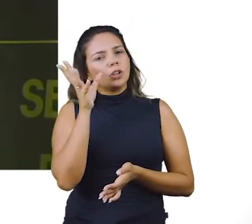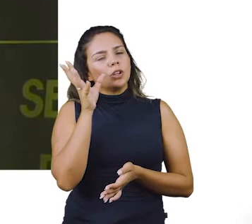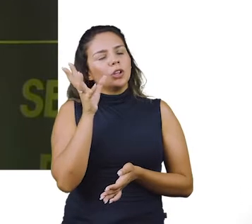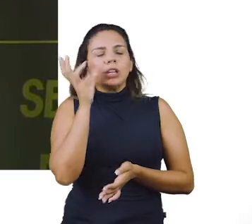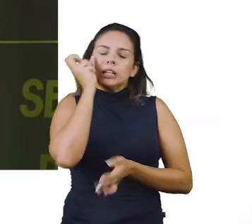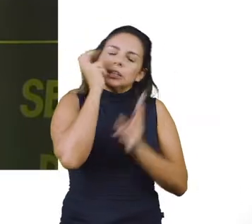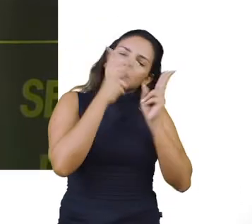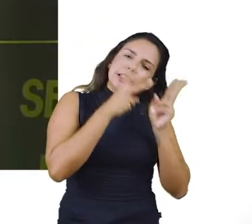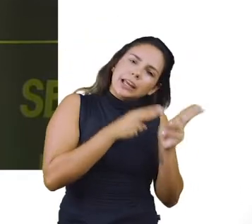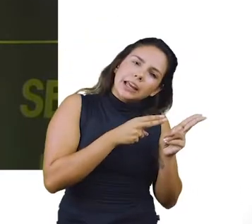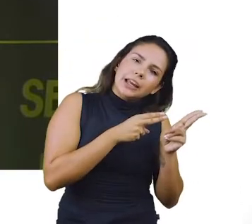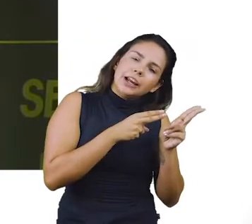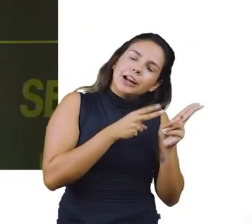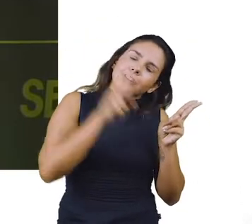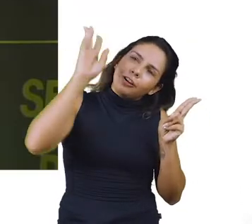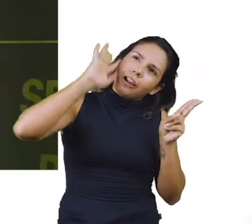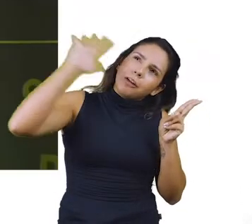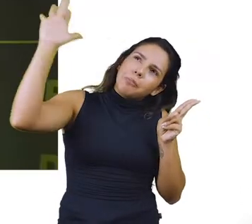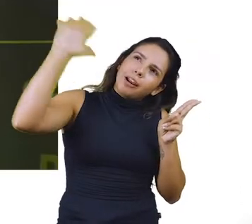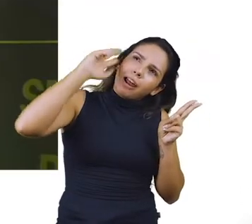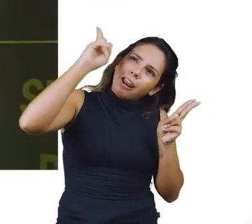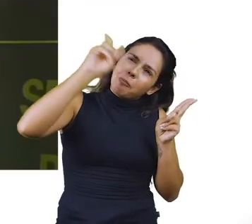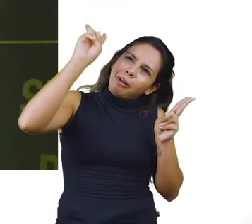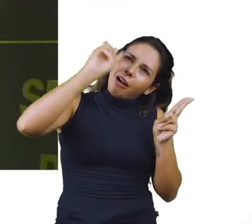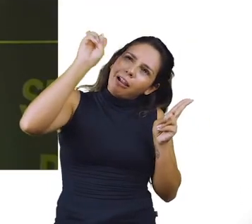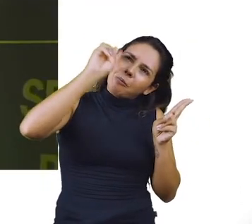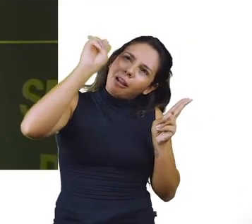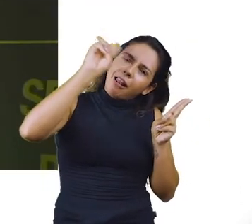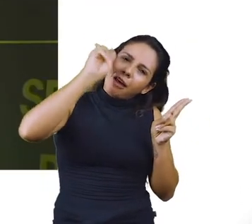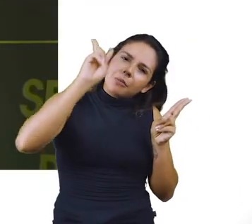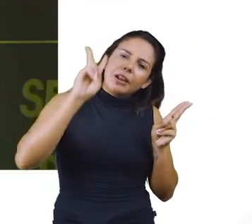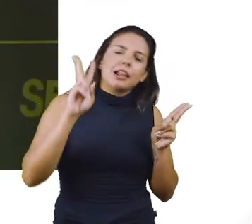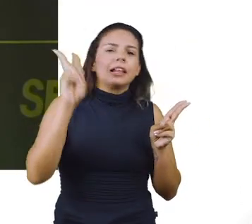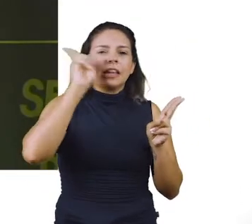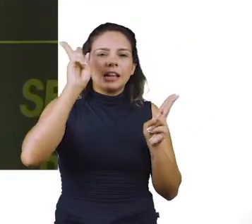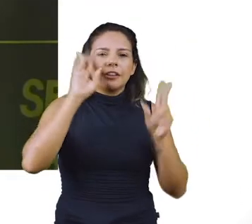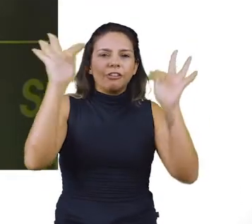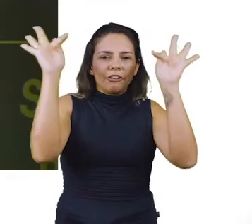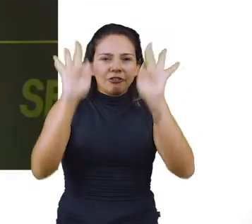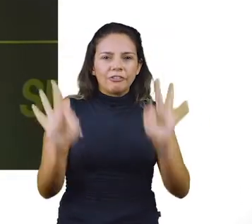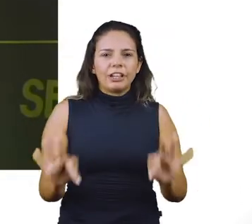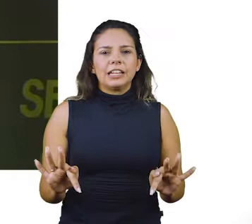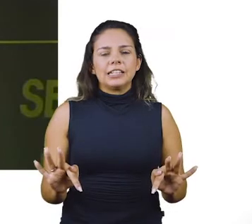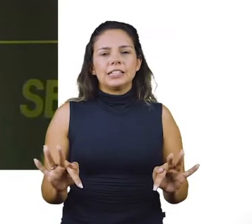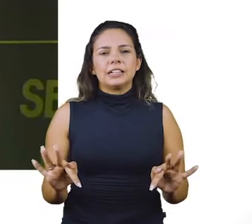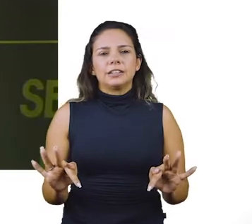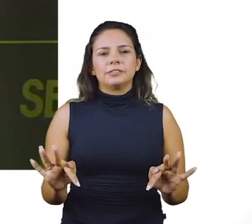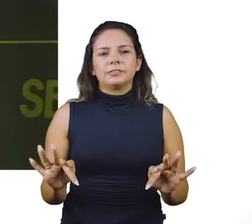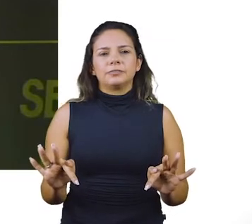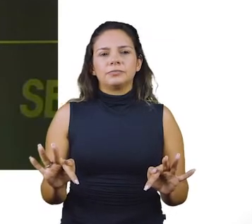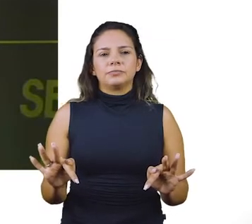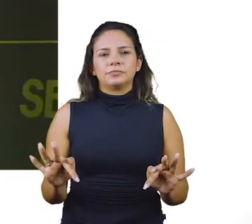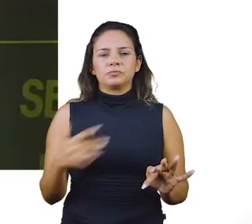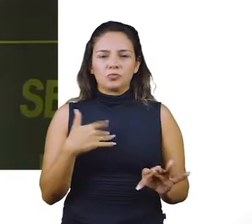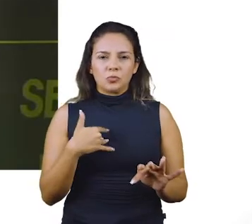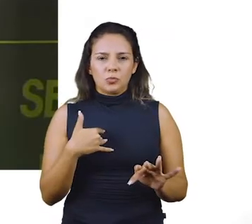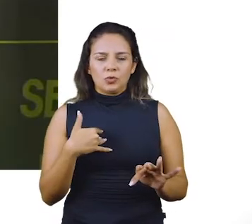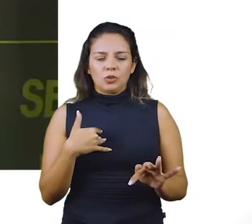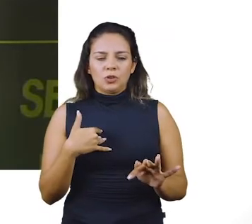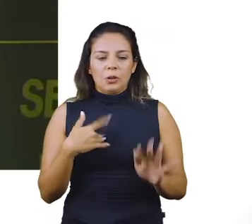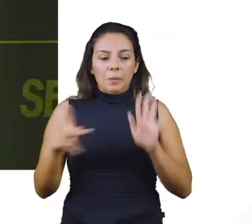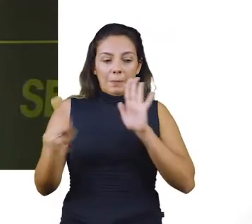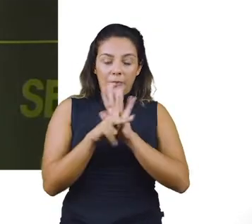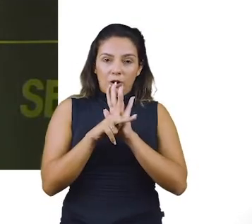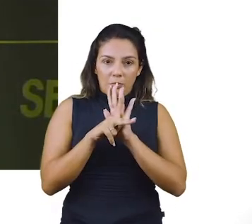quando estou sozinho, tem muitas lembranças. E uma dessas lembranças felizes, gratificantes que eu tenho, foi quando eu lancei por